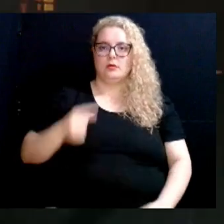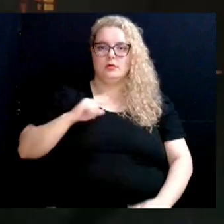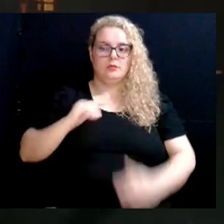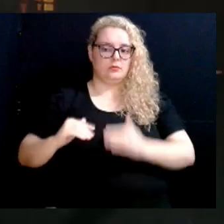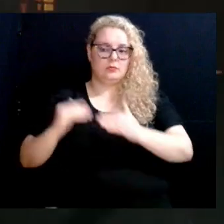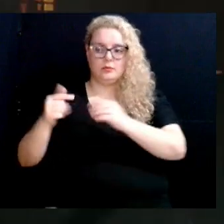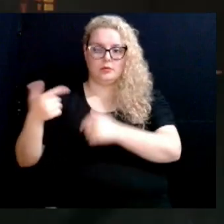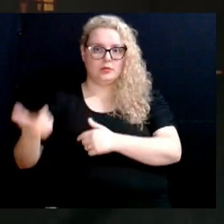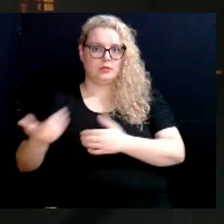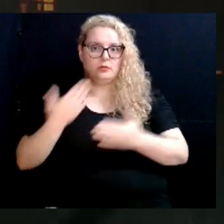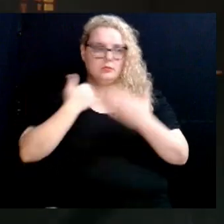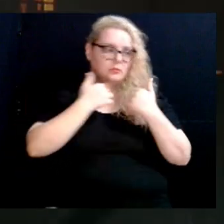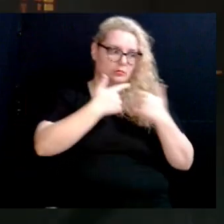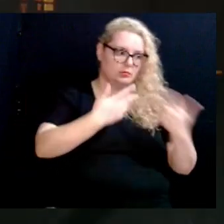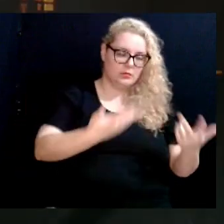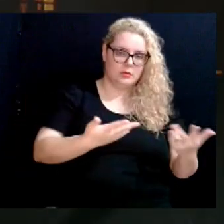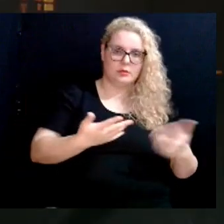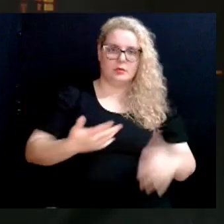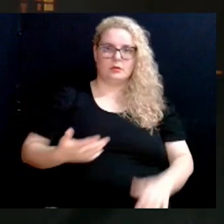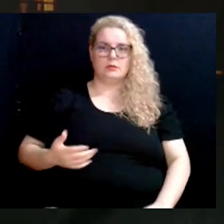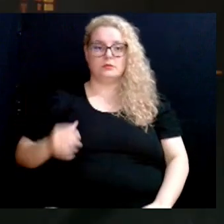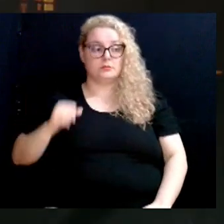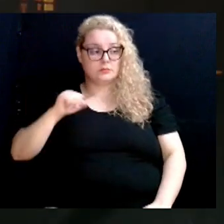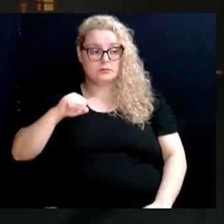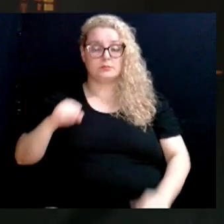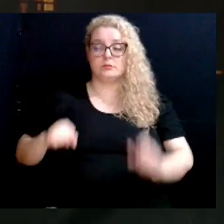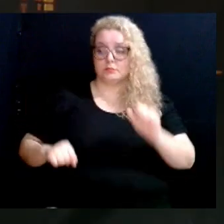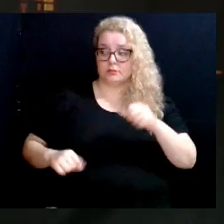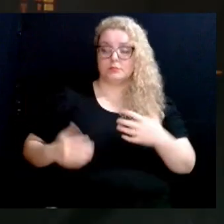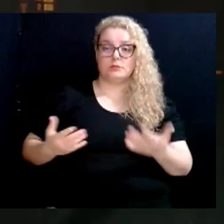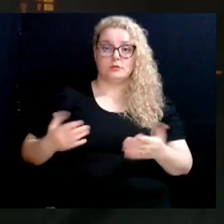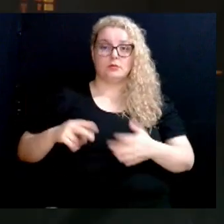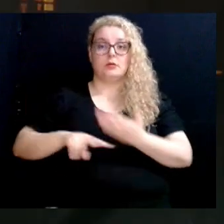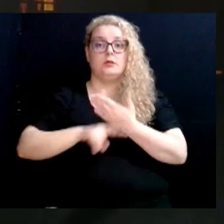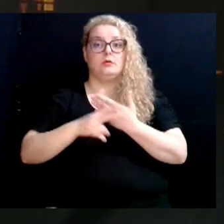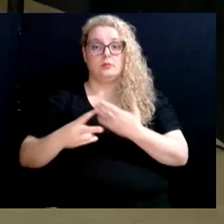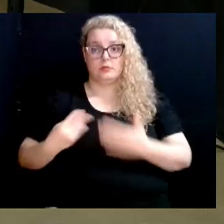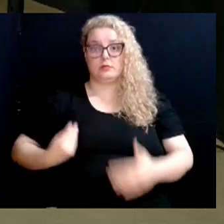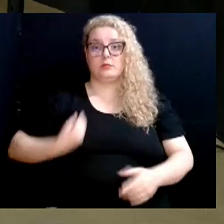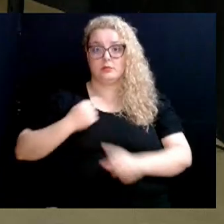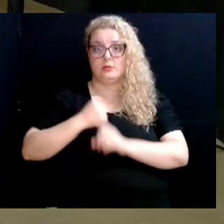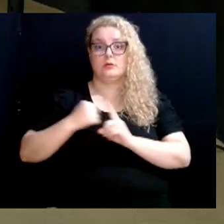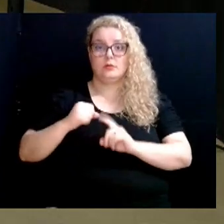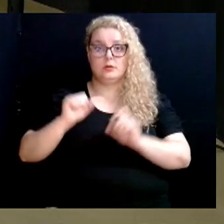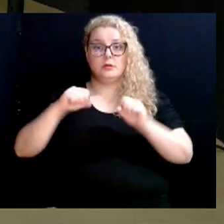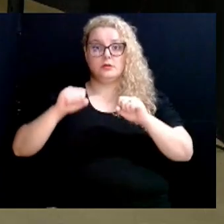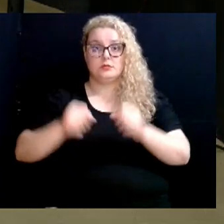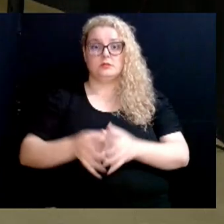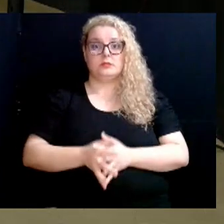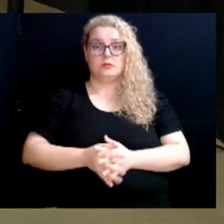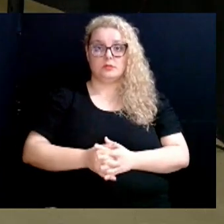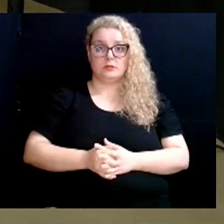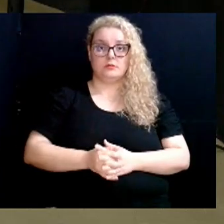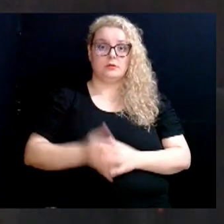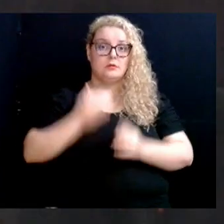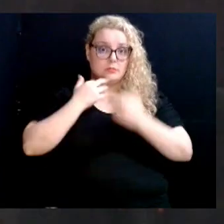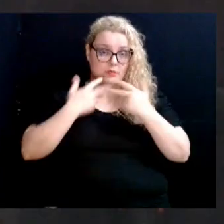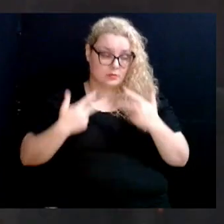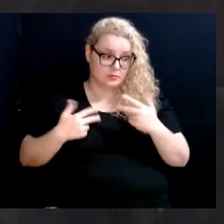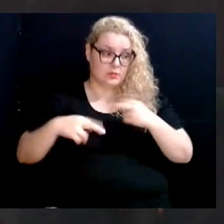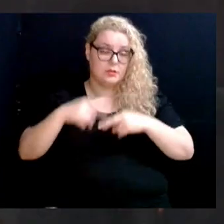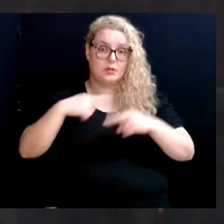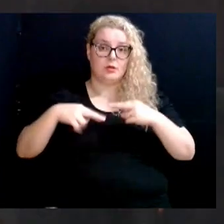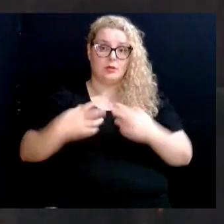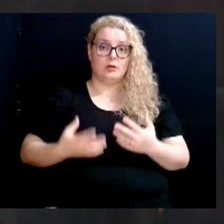não estou comendo aquilo, tal. E isso tudo influencia, inclusive, na minha vida social. Com certeza. A alimentação, ela está muito ligada